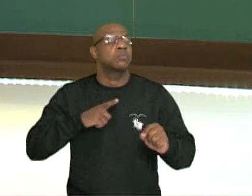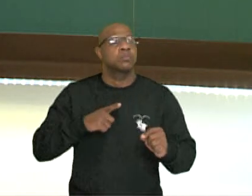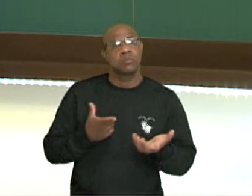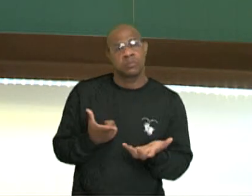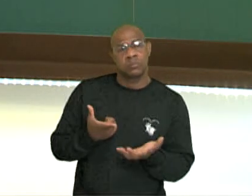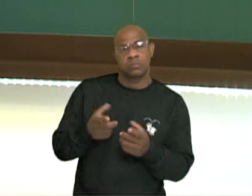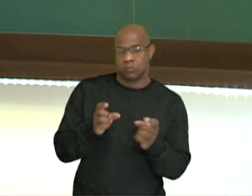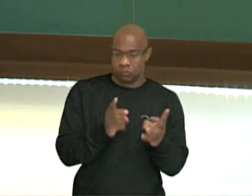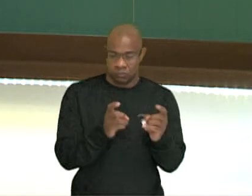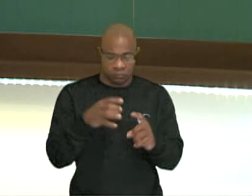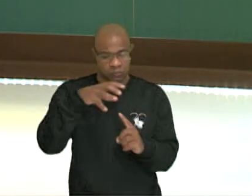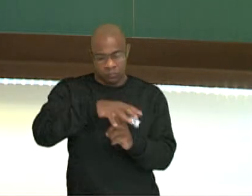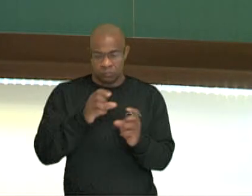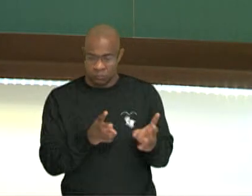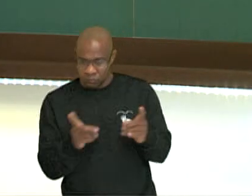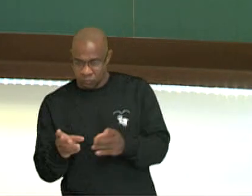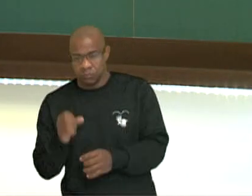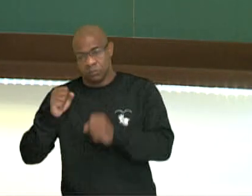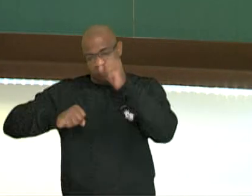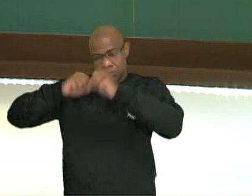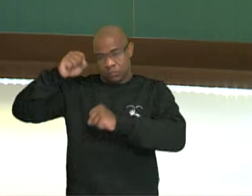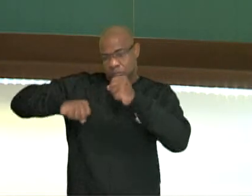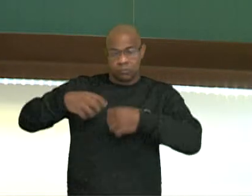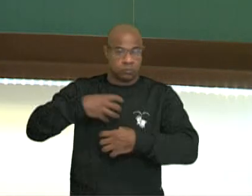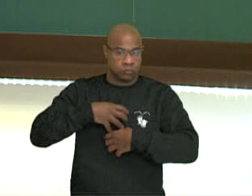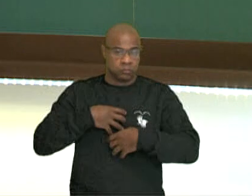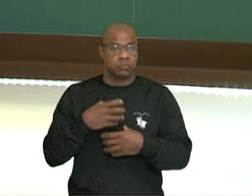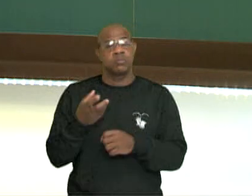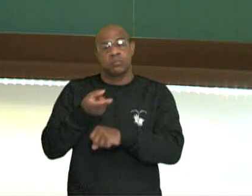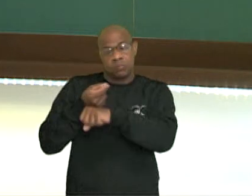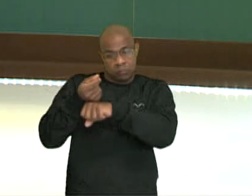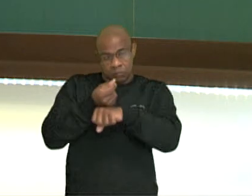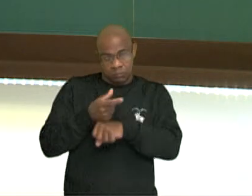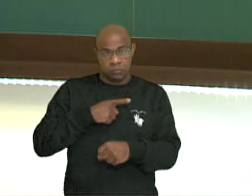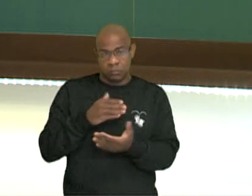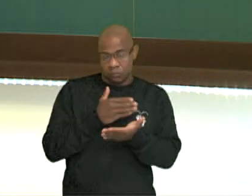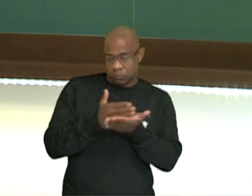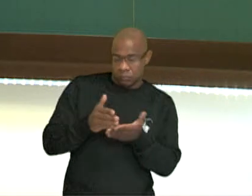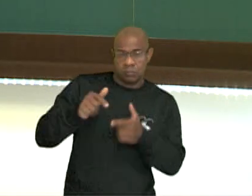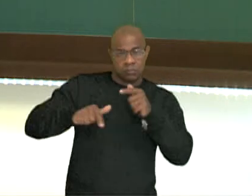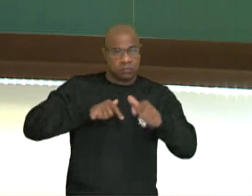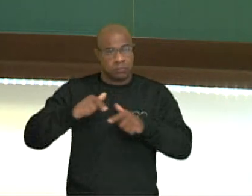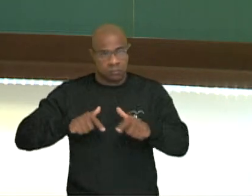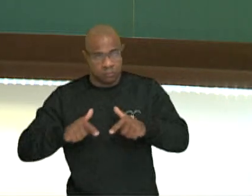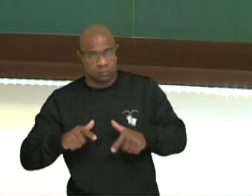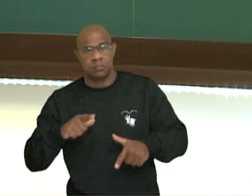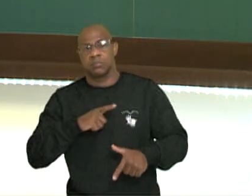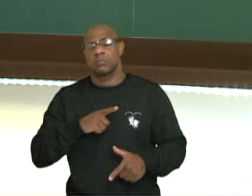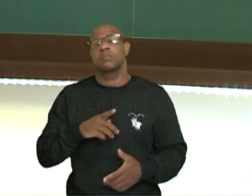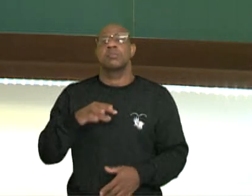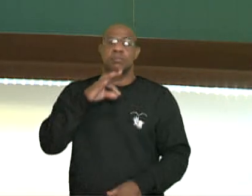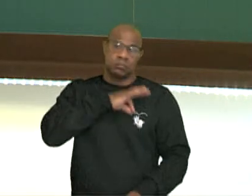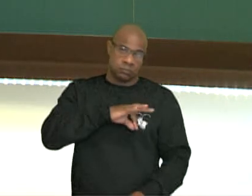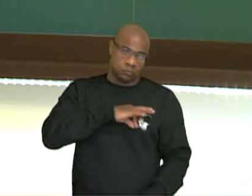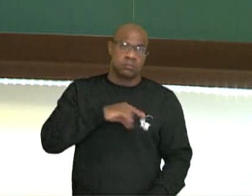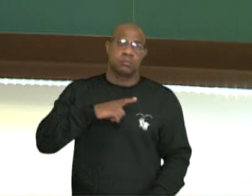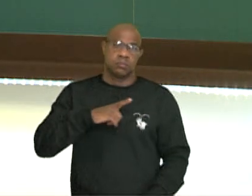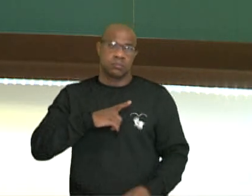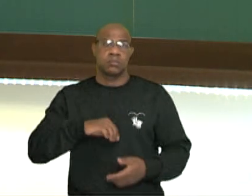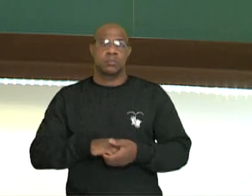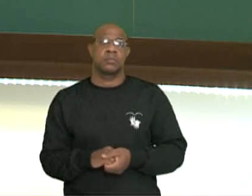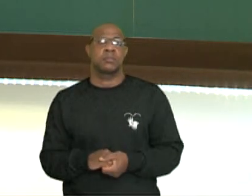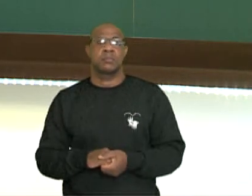do comércio, da indústria no modo capitalista. Nós vamos ter o início do trabalhador assalariado,